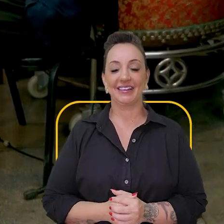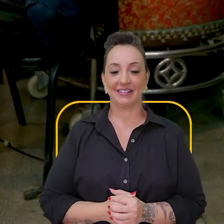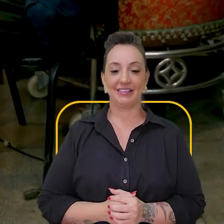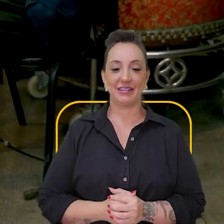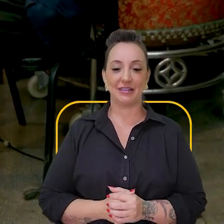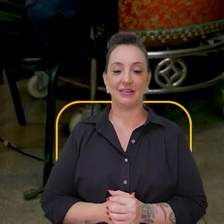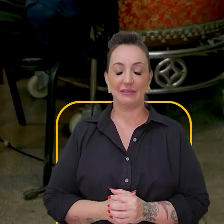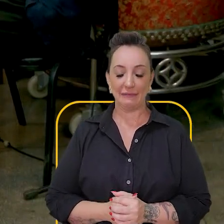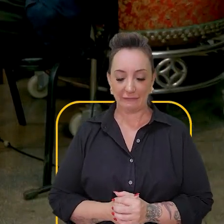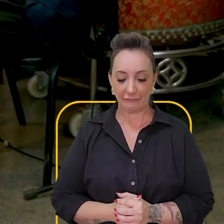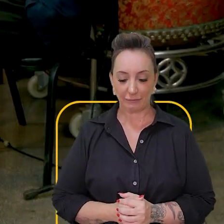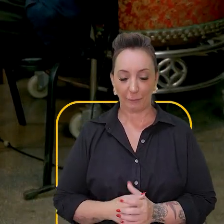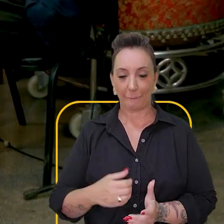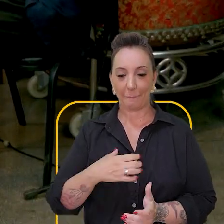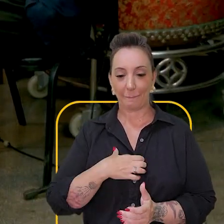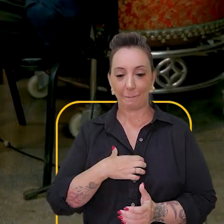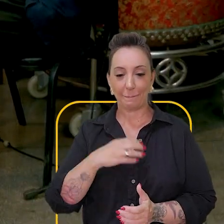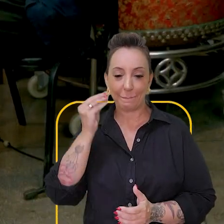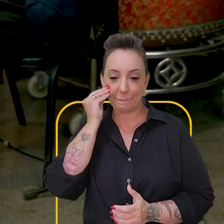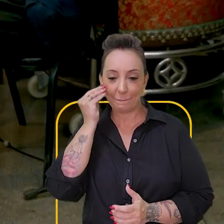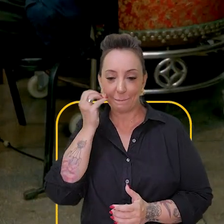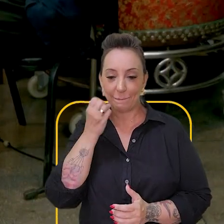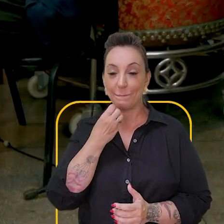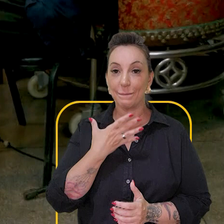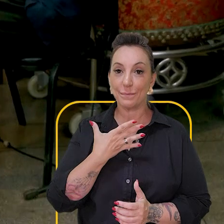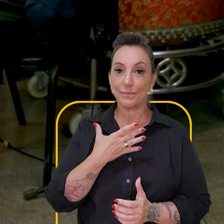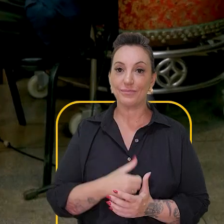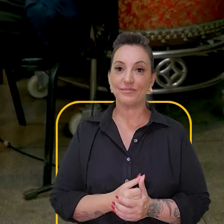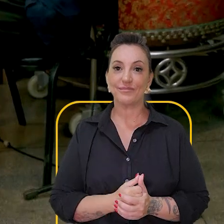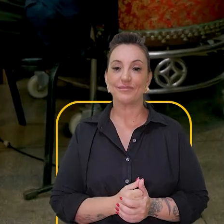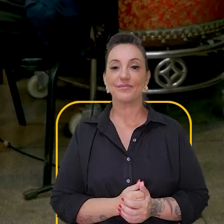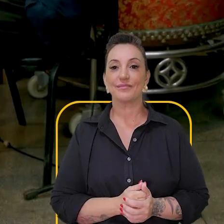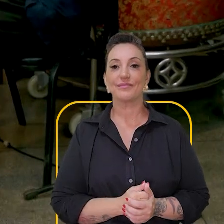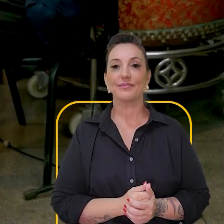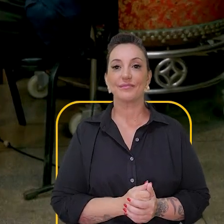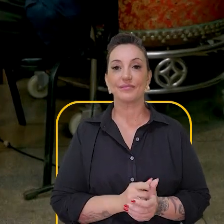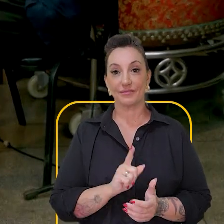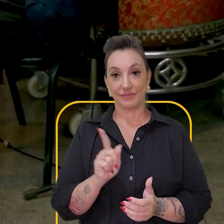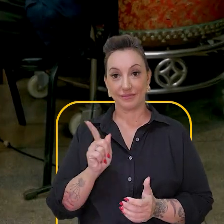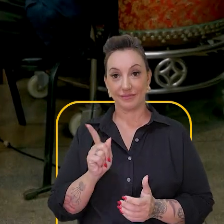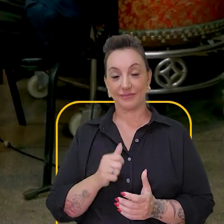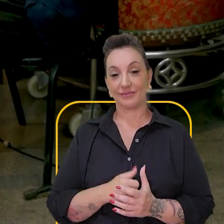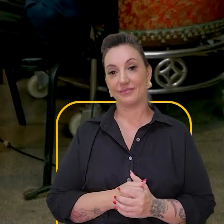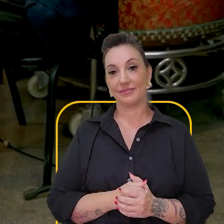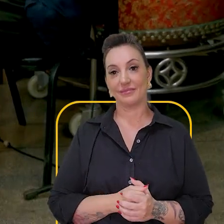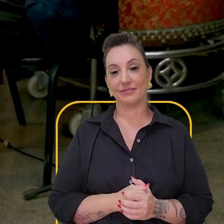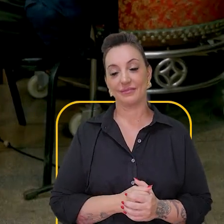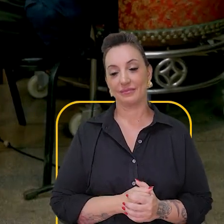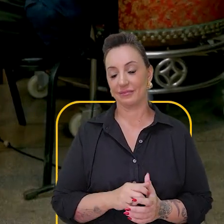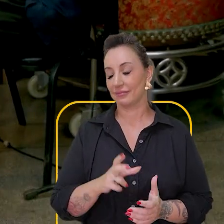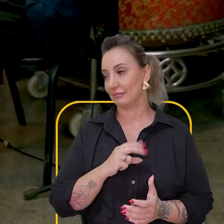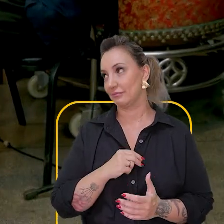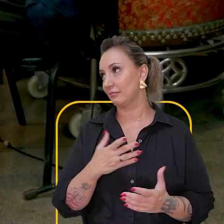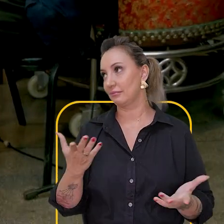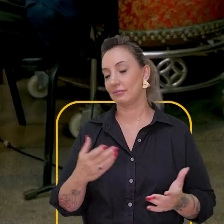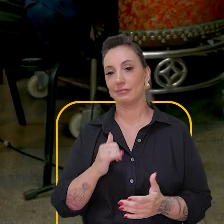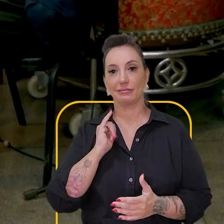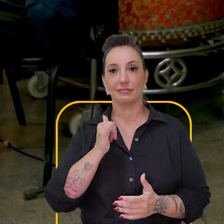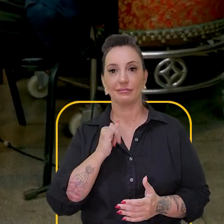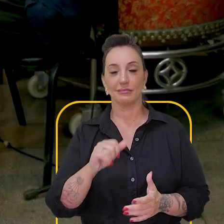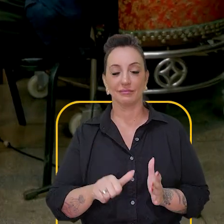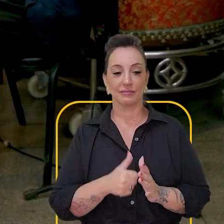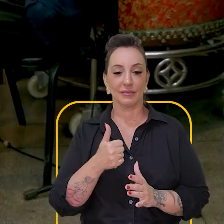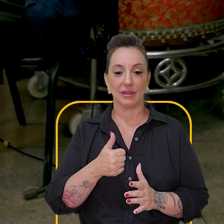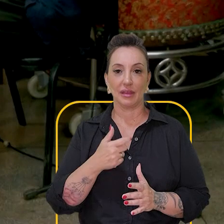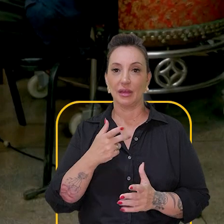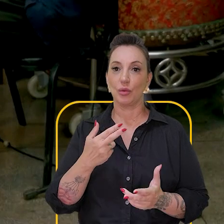ele nossa como eu falei para mim ele foi um pai sinto uma falta dele que ele faleceu já estão fazend 10